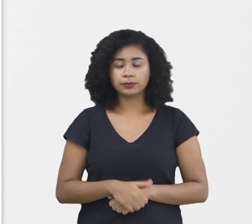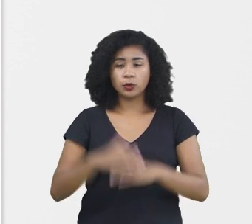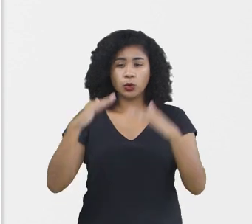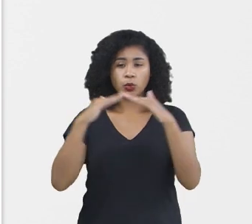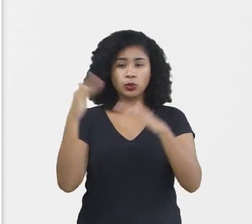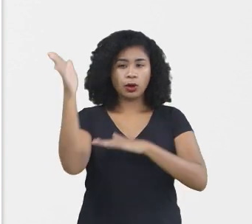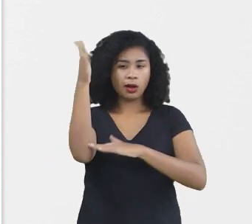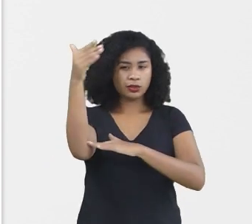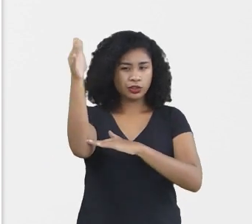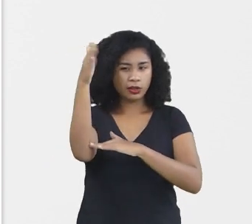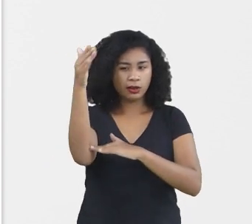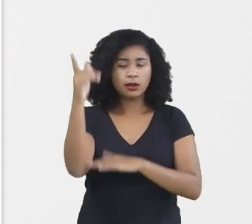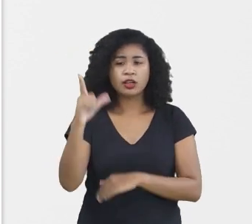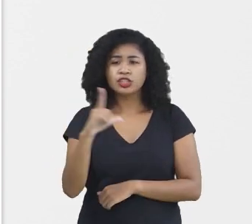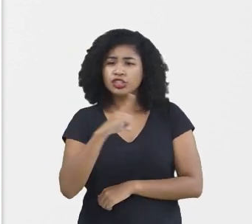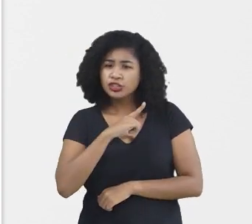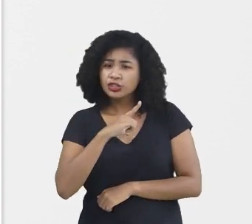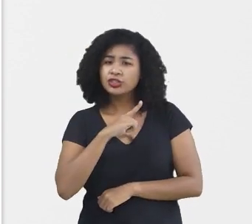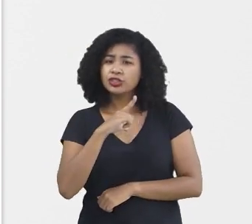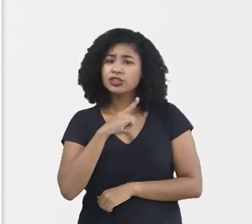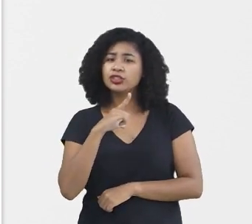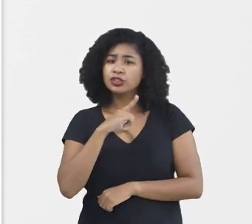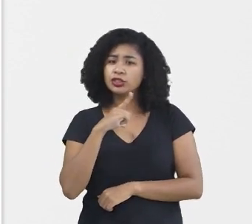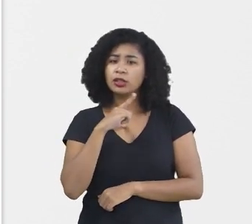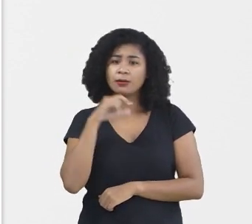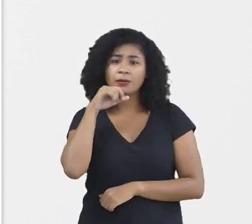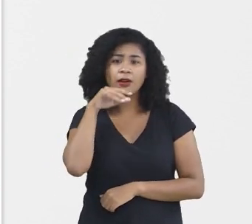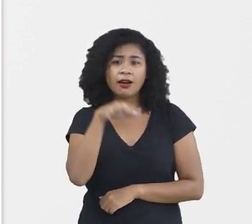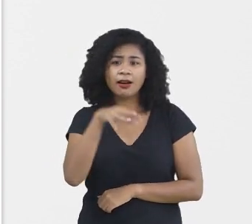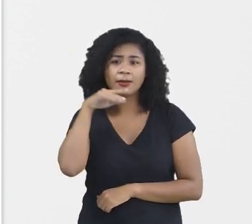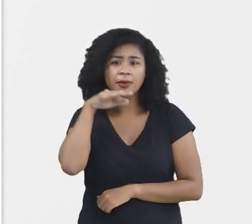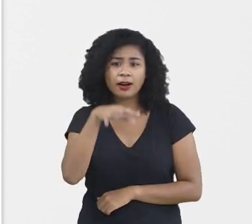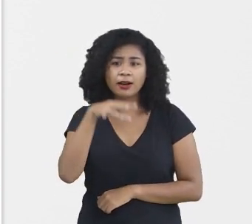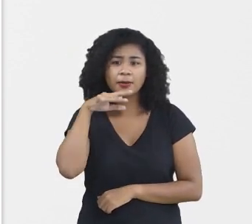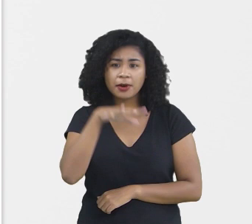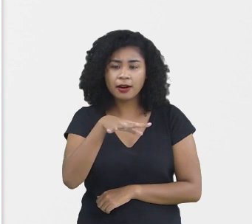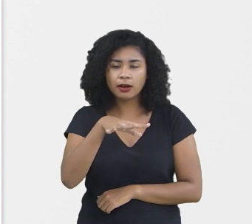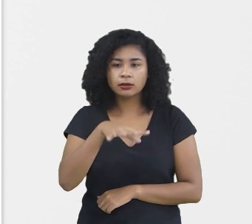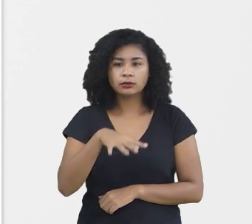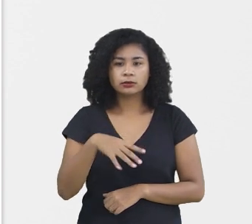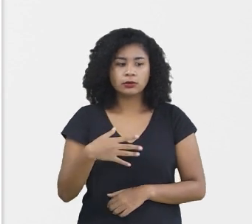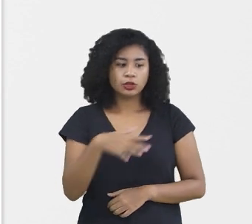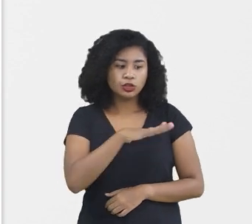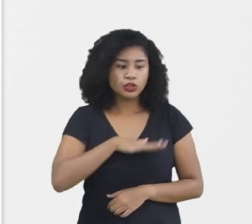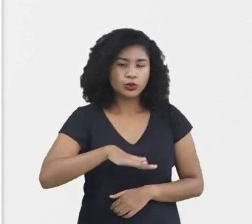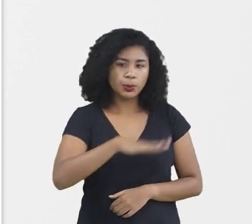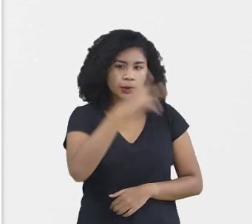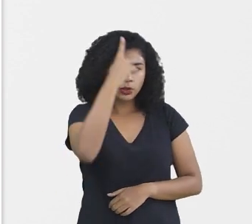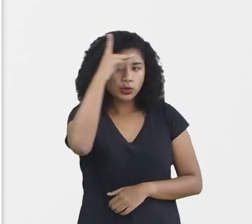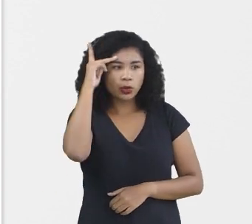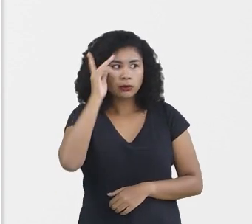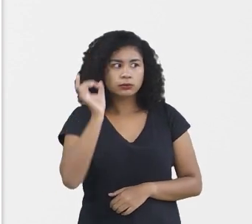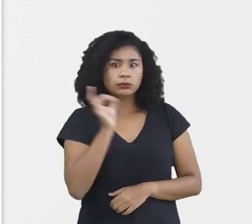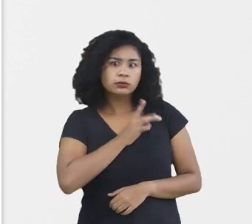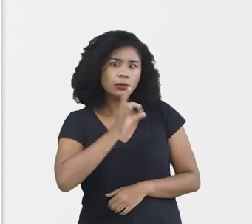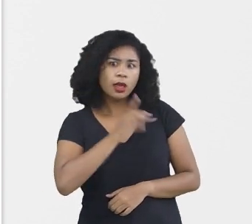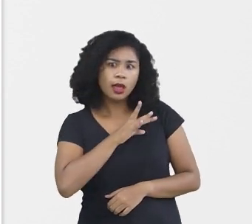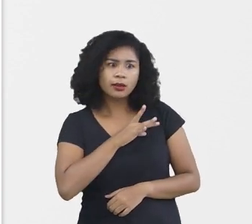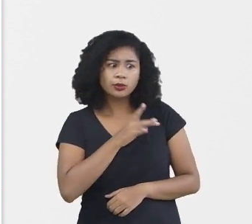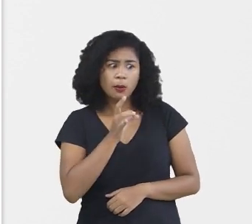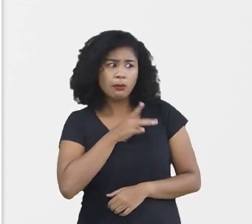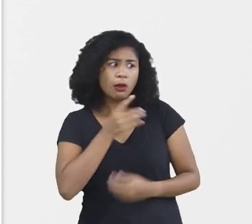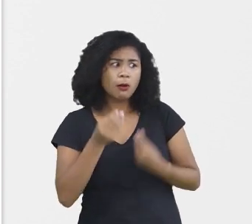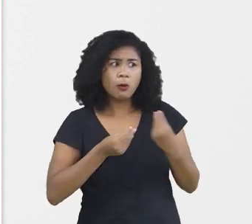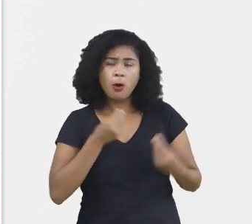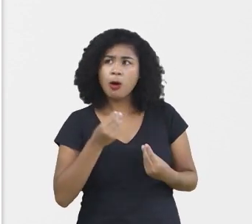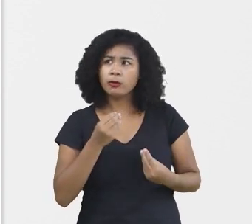aí o que aconteceu? As pessoas começaram a ter medo, porque ele cospe fogo, né? Quem queria ousar passar pela